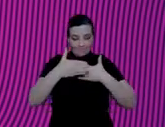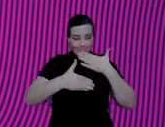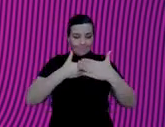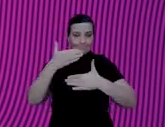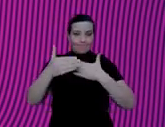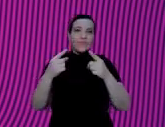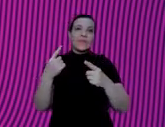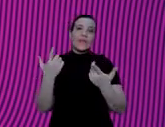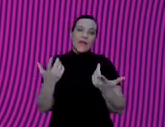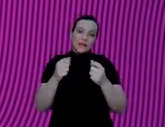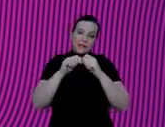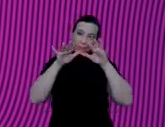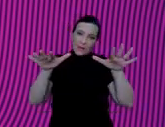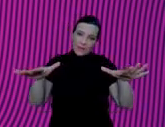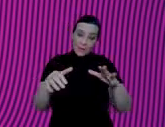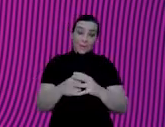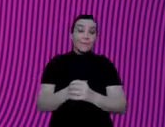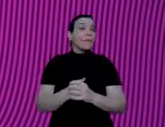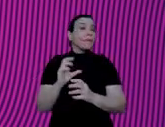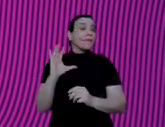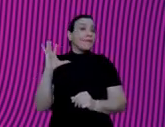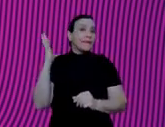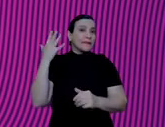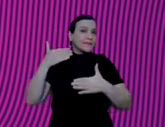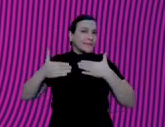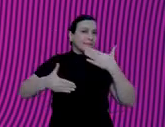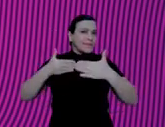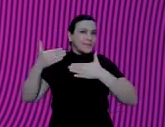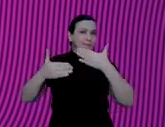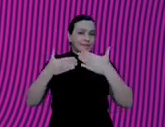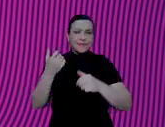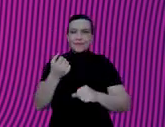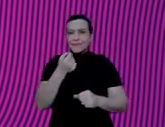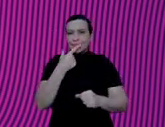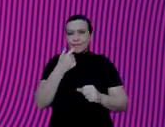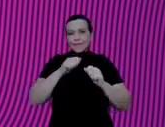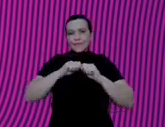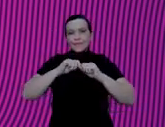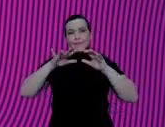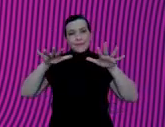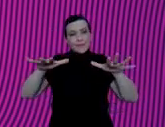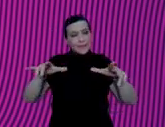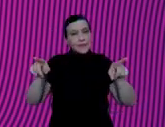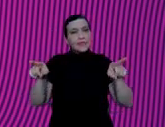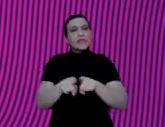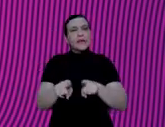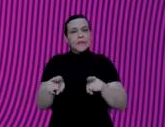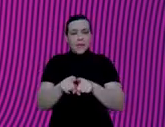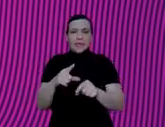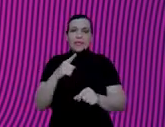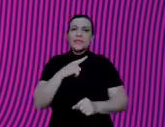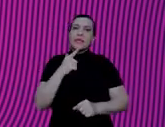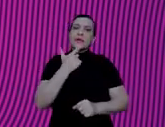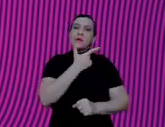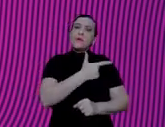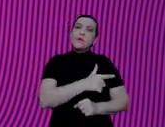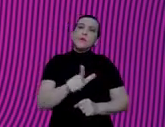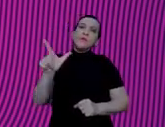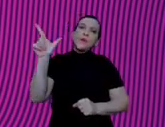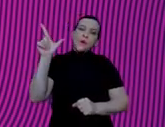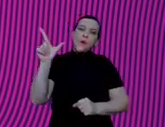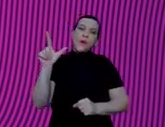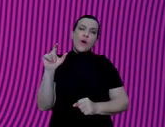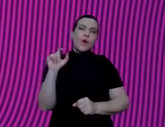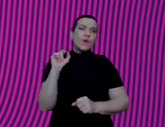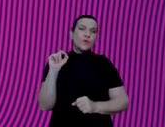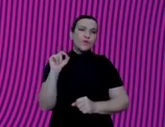o que acontece? Depois desse aumento da prescrição, também há um outro elemento, uma outra dimensão